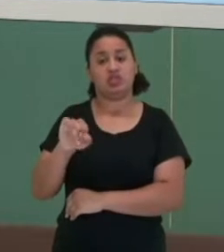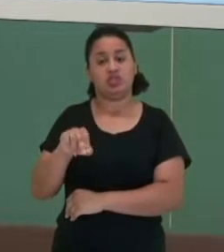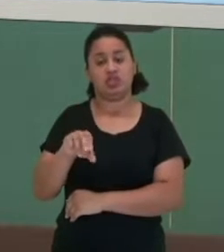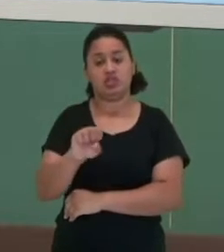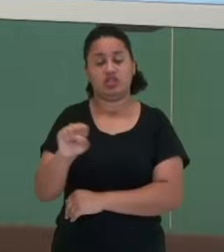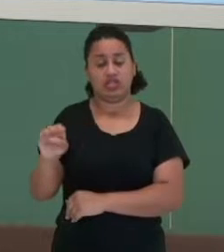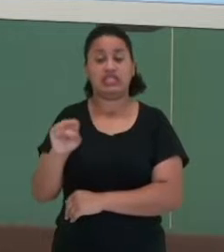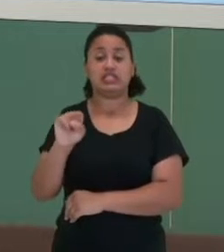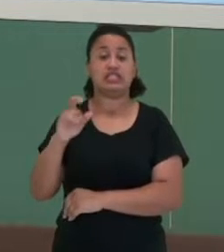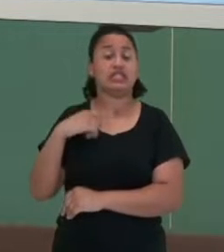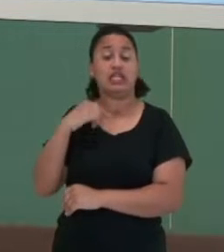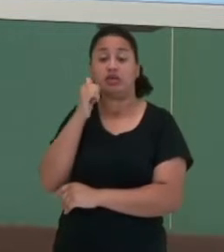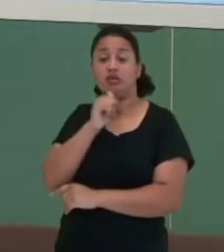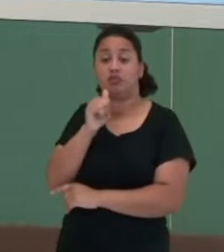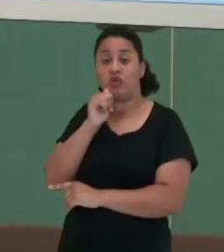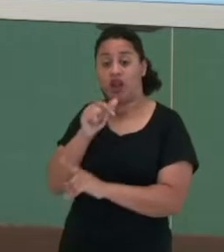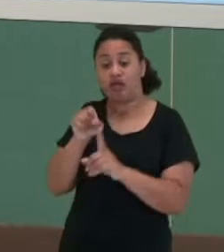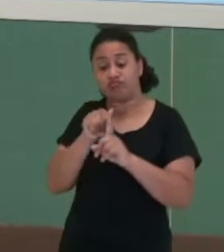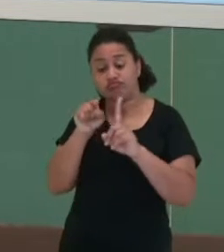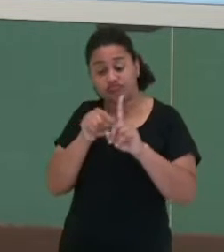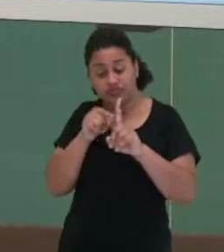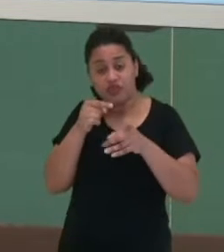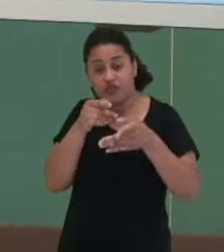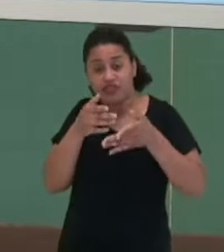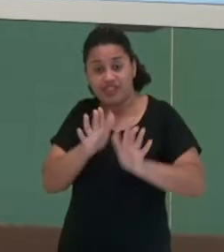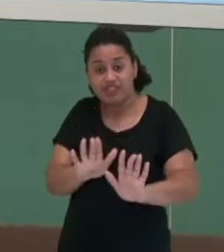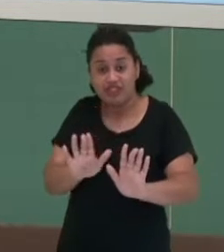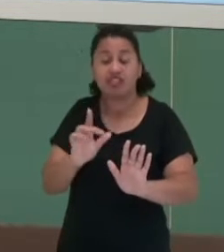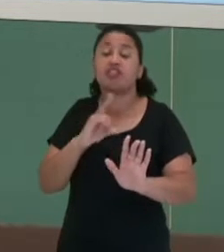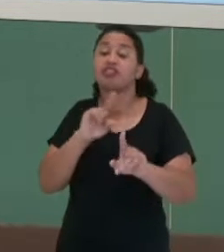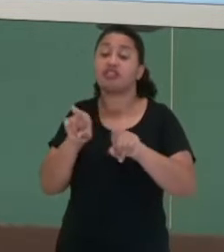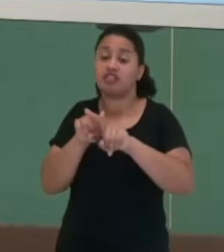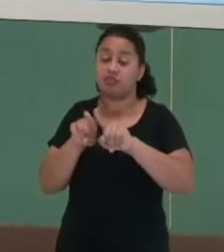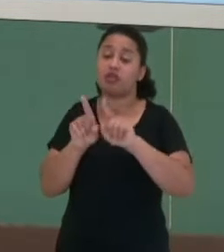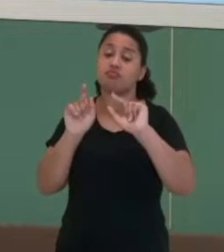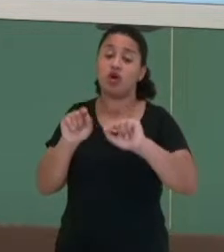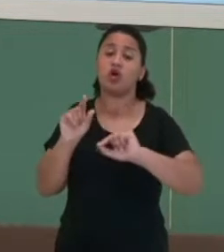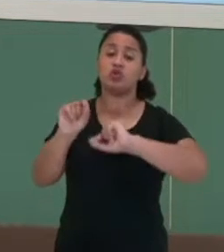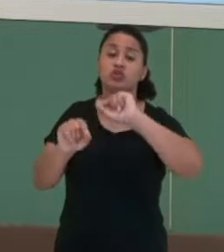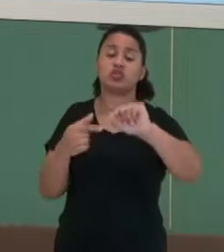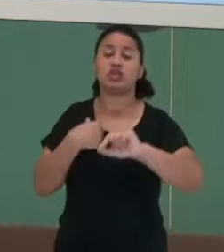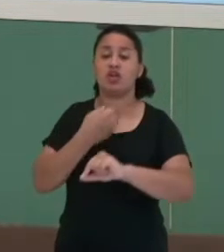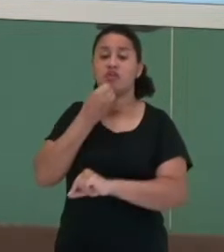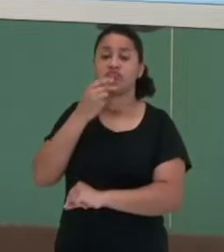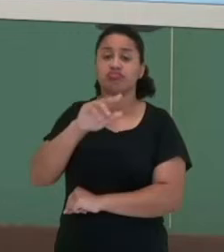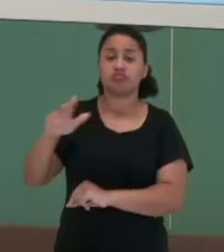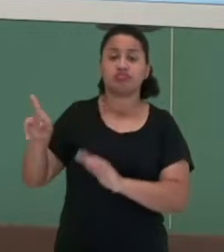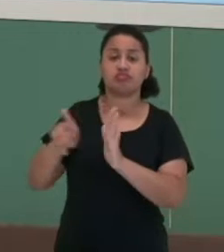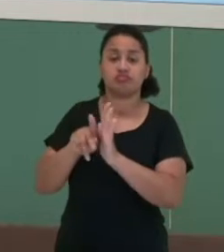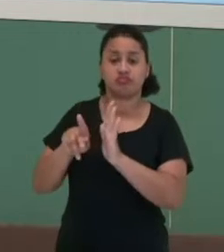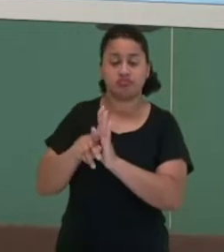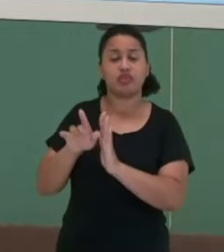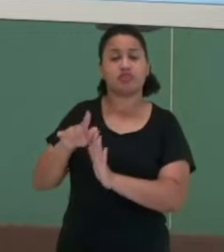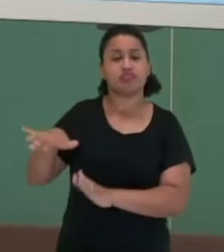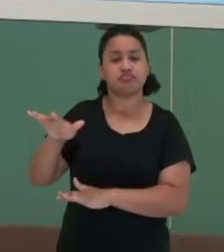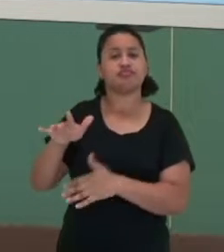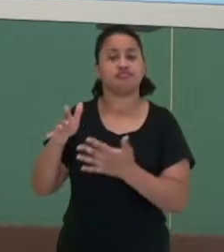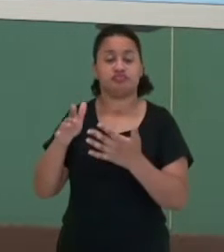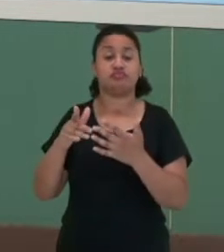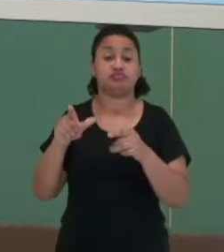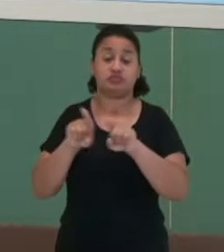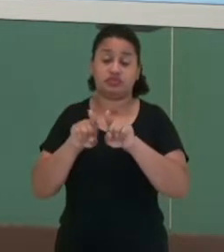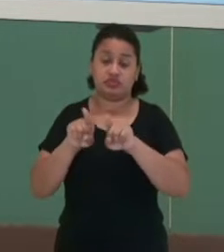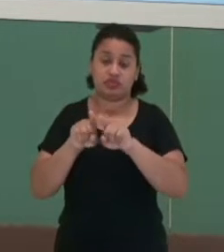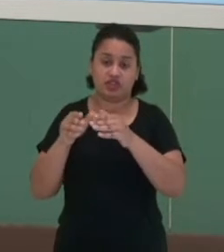vai ter um neném, ela vai ter direito também aos benefícios previdenciários. E no caso